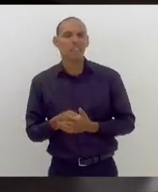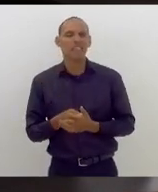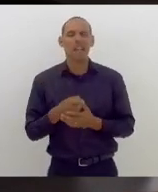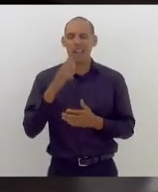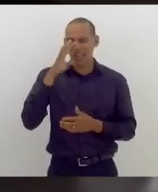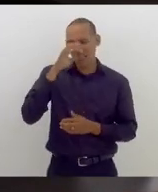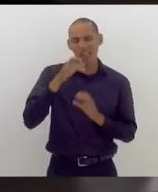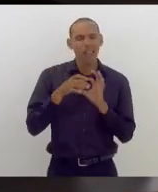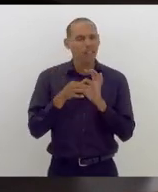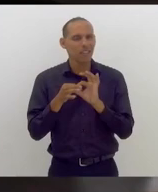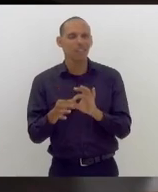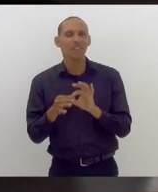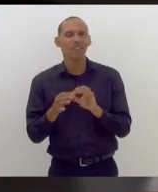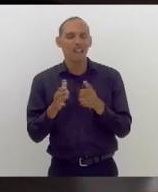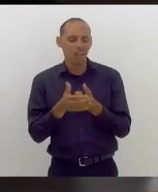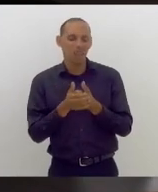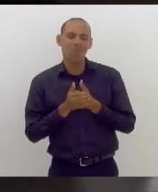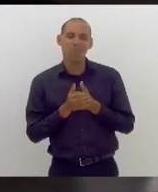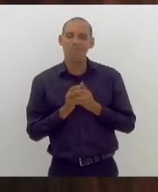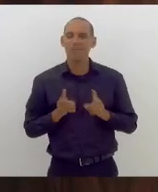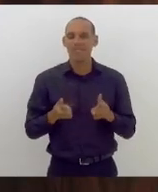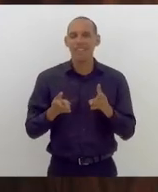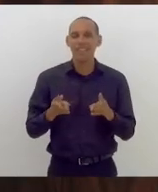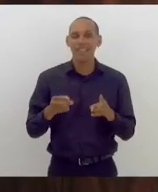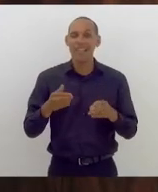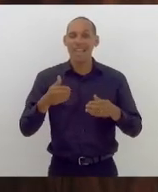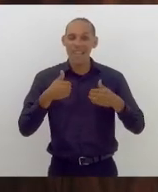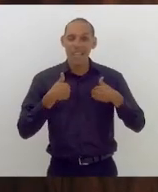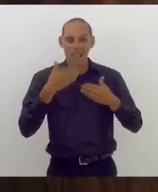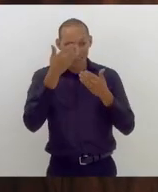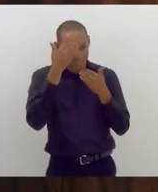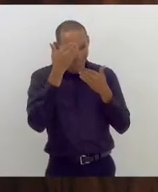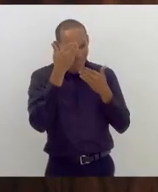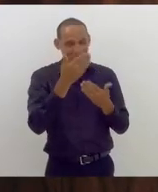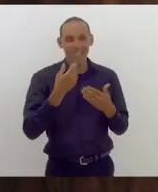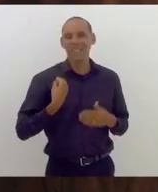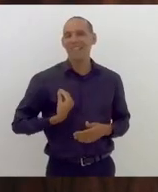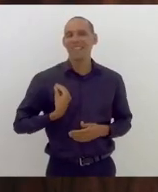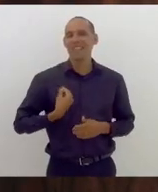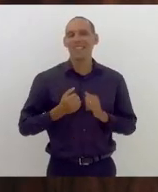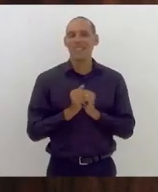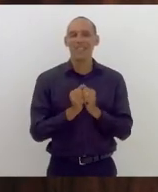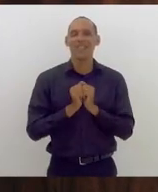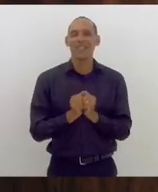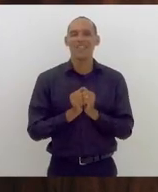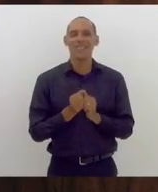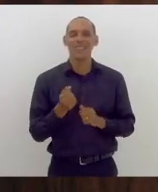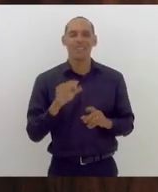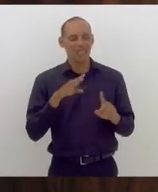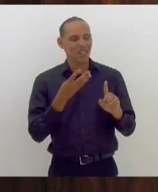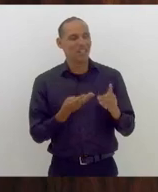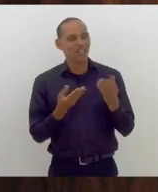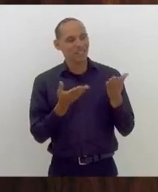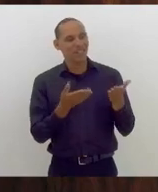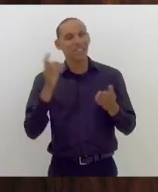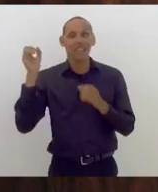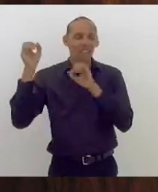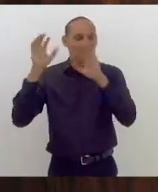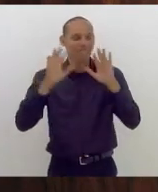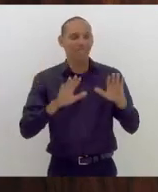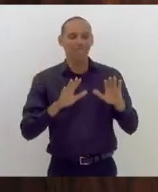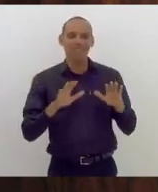como sempre. Muito obrigado, eu que tenho que agradecer por estar aqui hoje junto com você, recebendo essa homenagem. Deus abençoe.